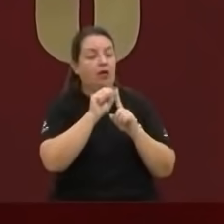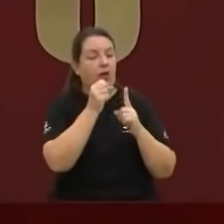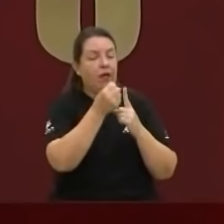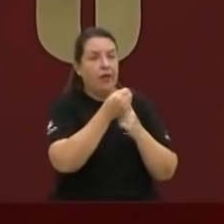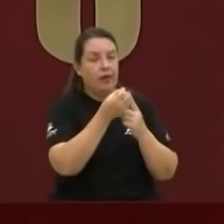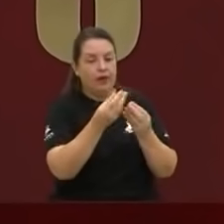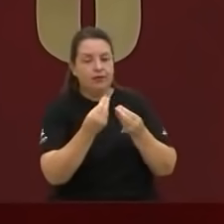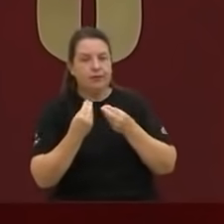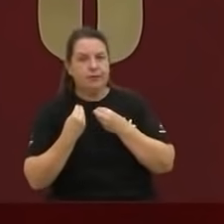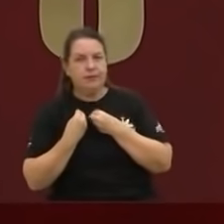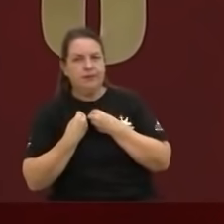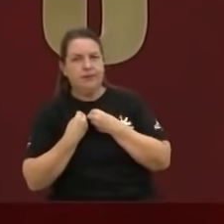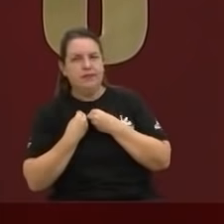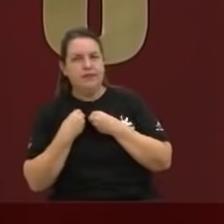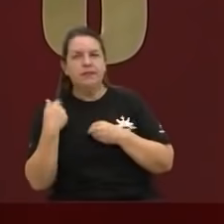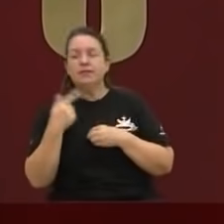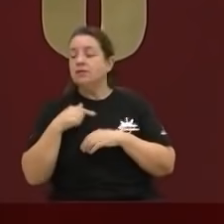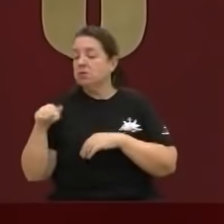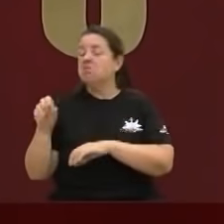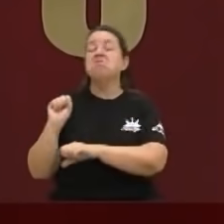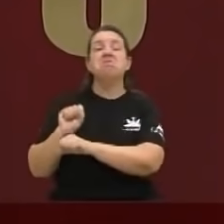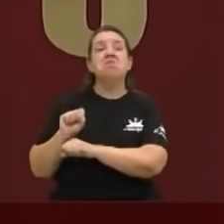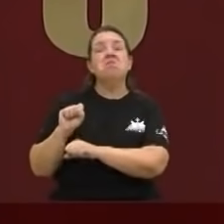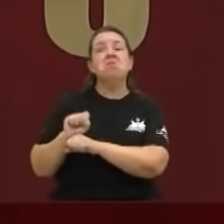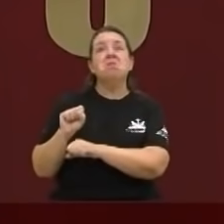sociedade. Ficamos lá parados,